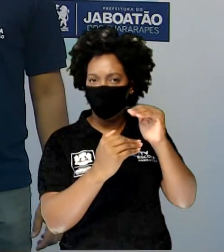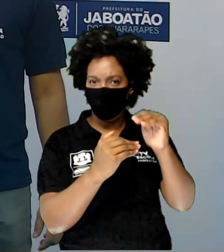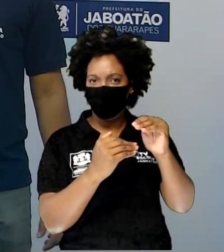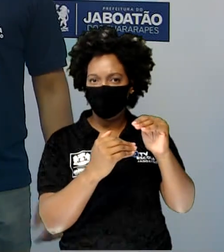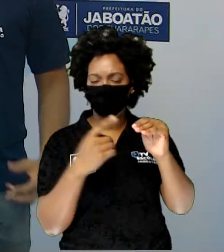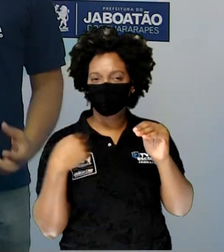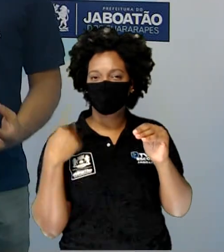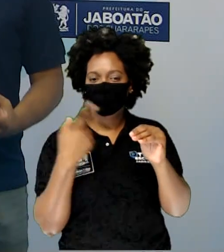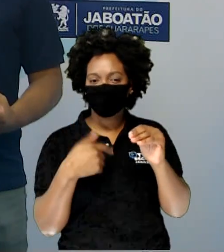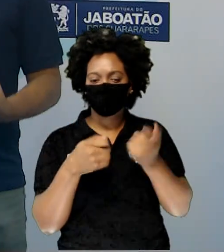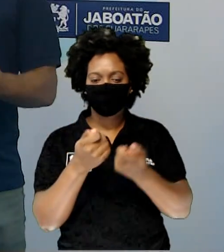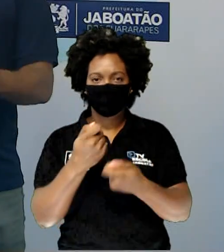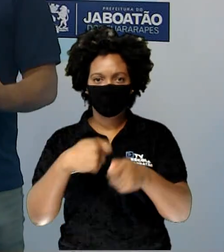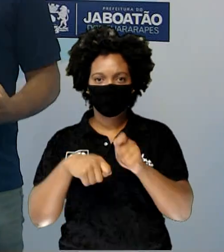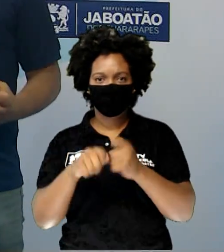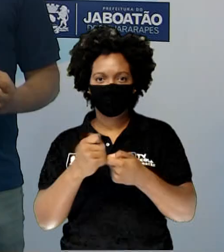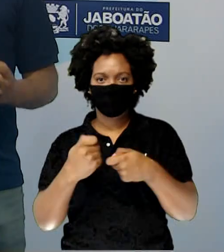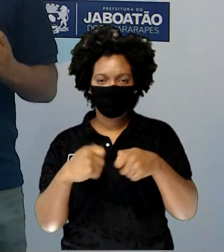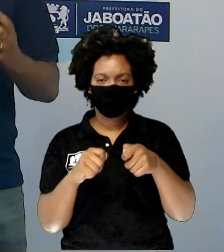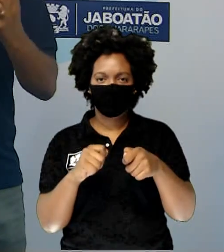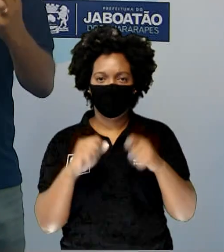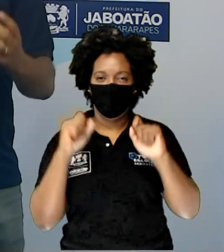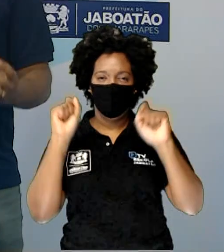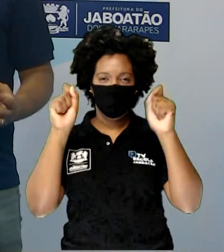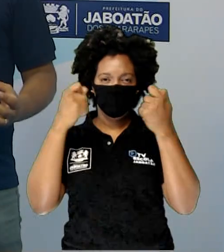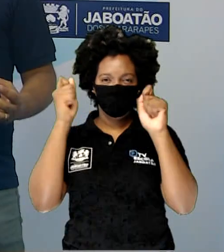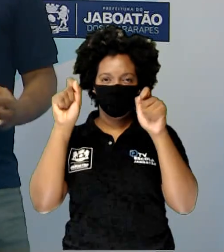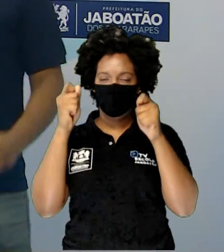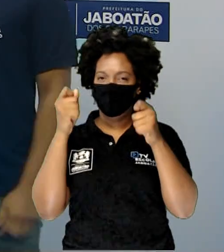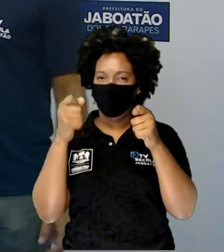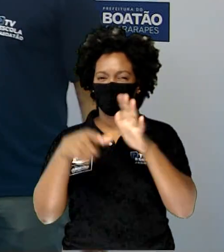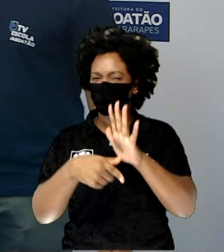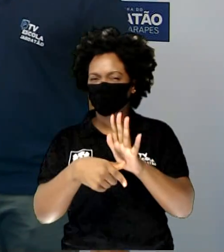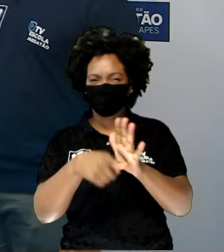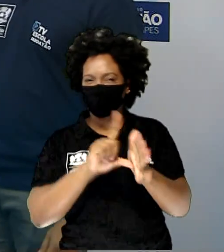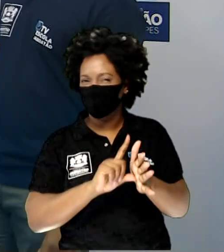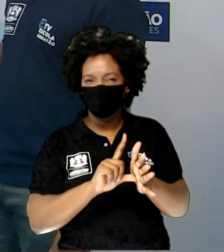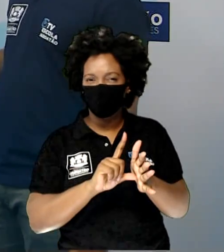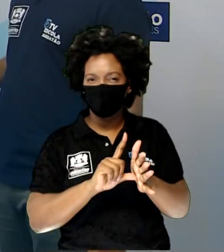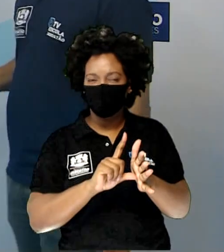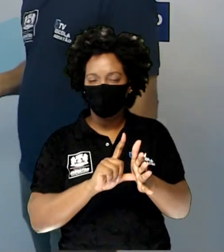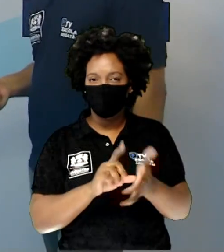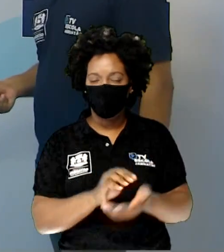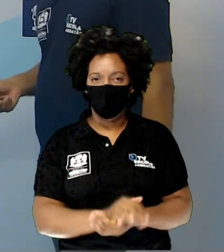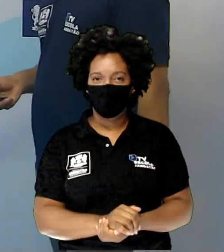economia é de uma economia de industrialização tardia. Então vamos seguir aqui.